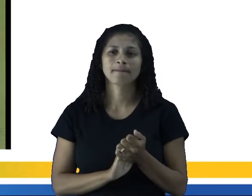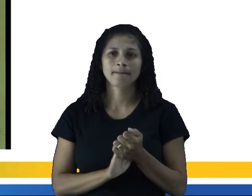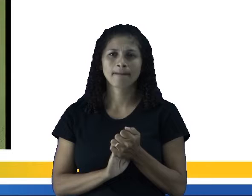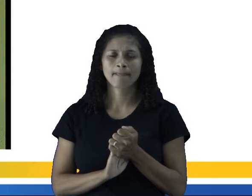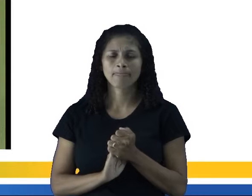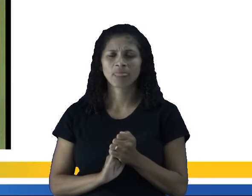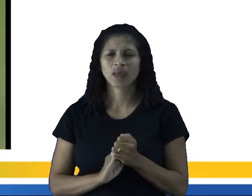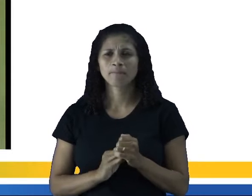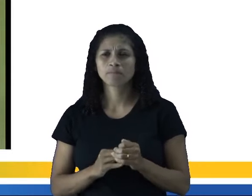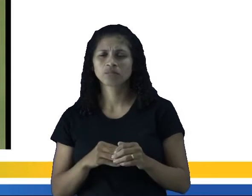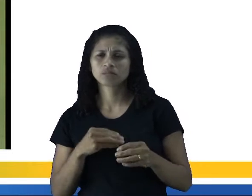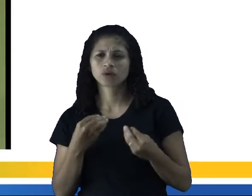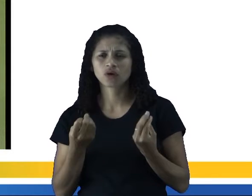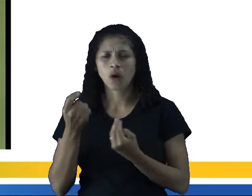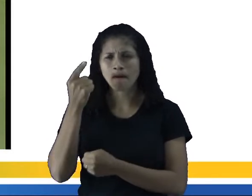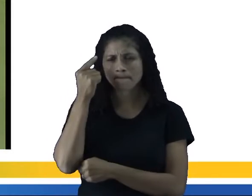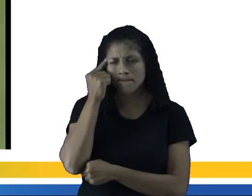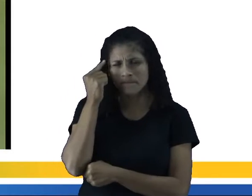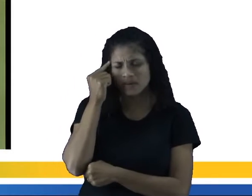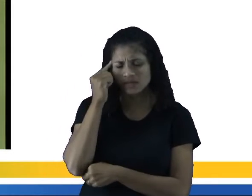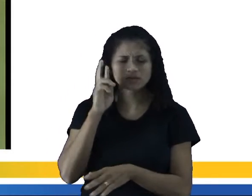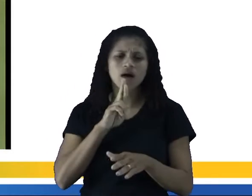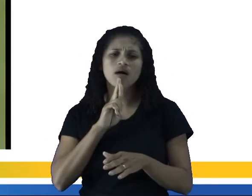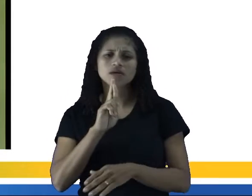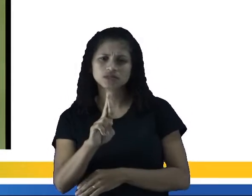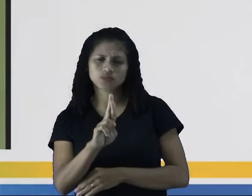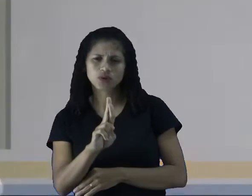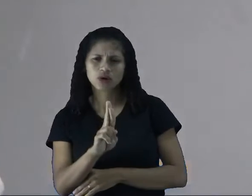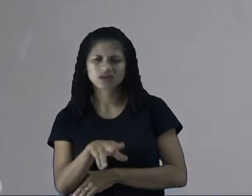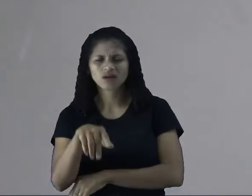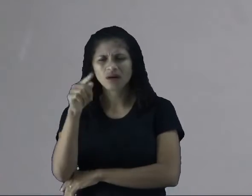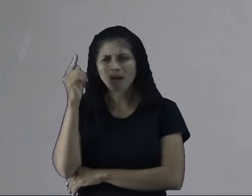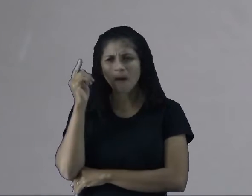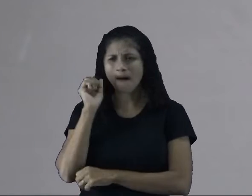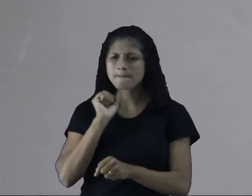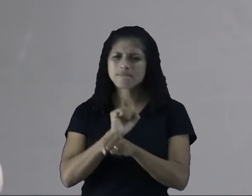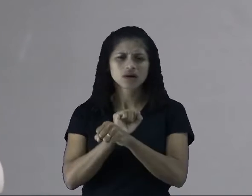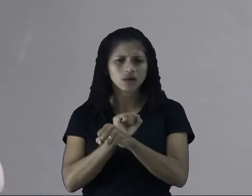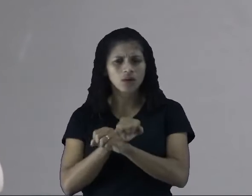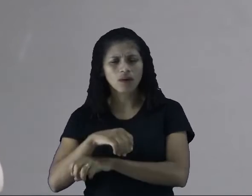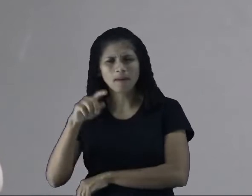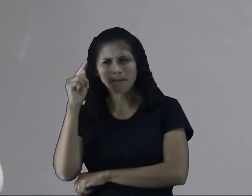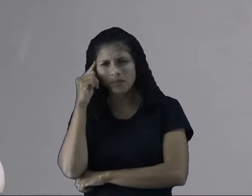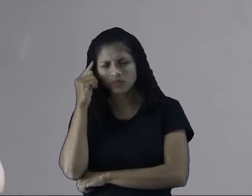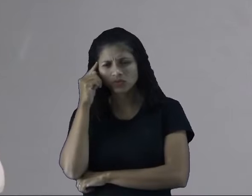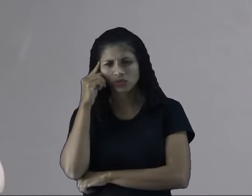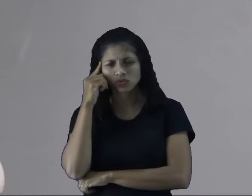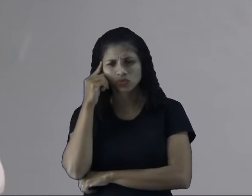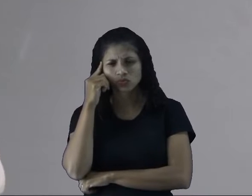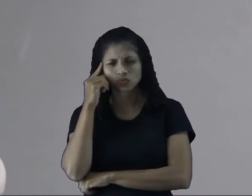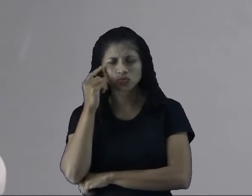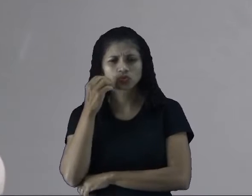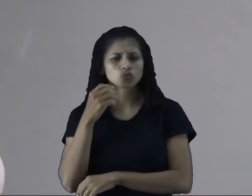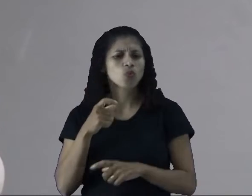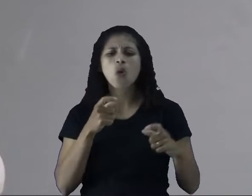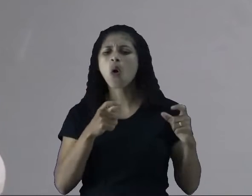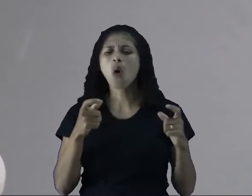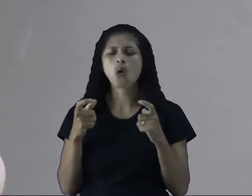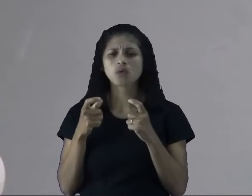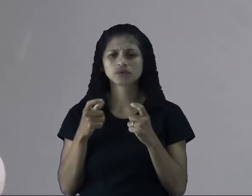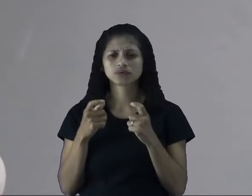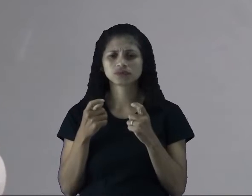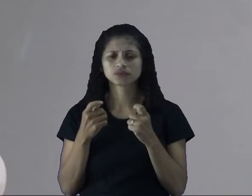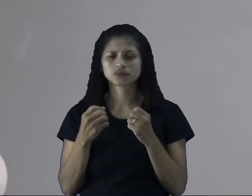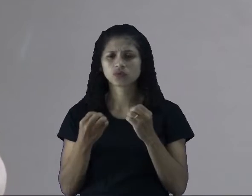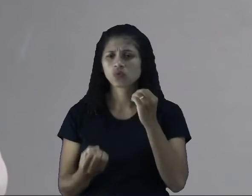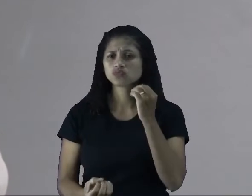Gente, agora vamos ali para um pense e responda. Você já parou para pensar de onde veio todos os átomos? Como que foi